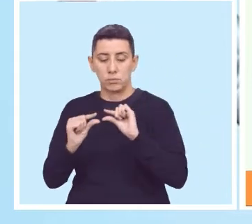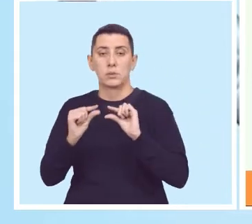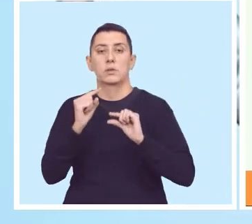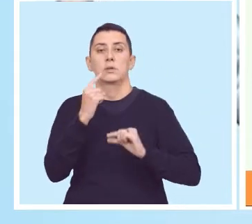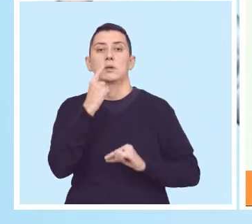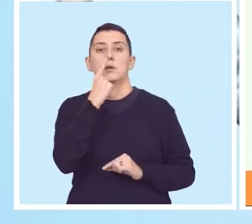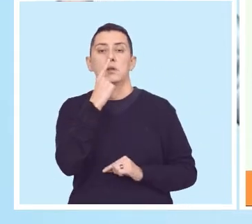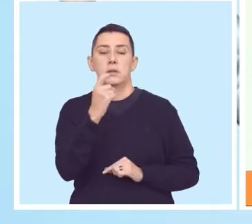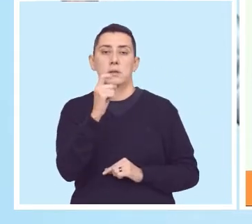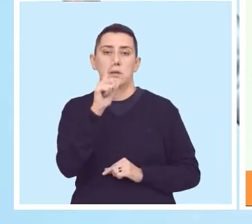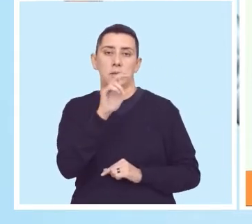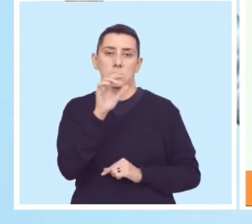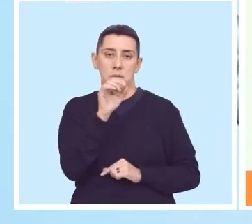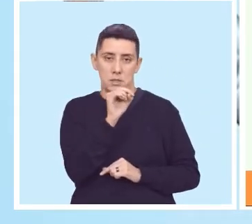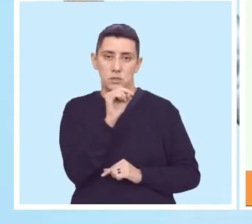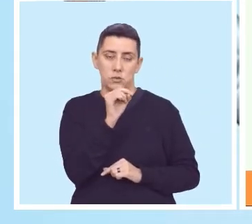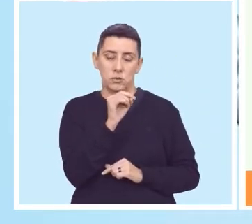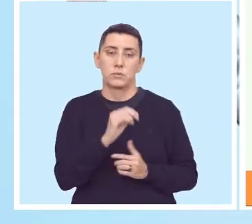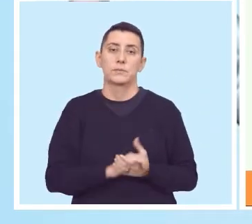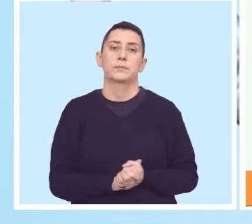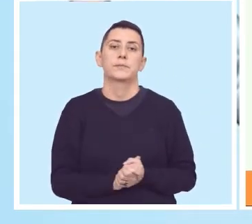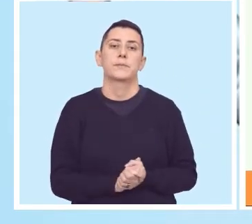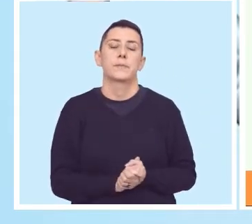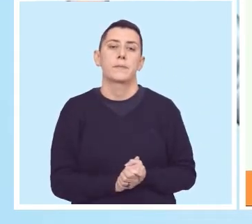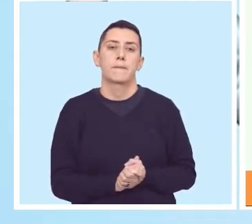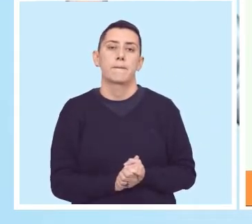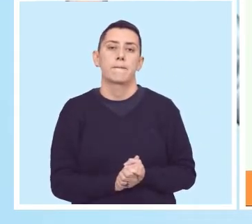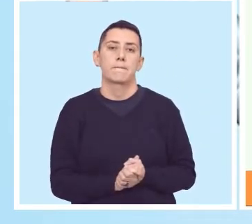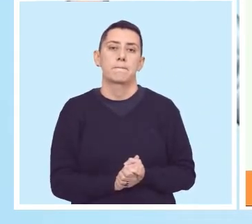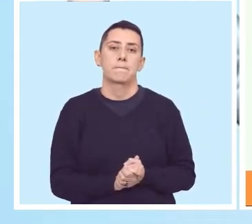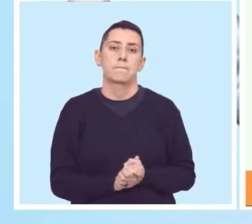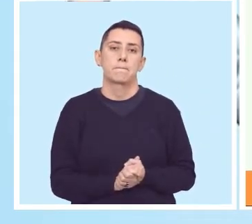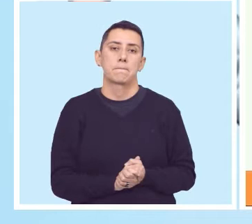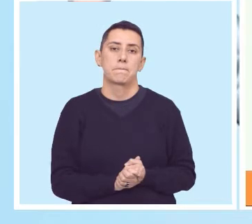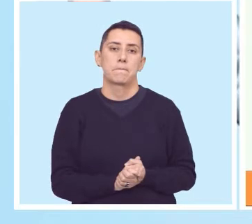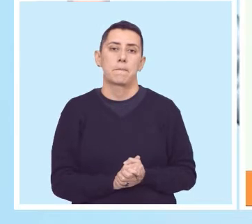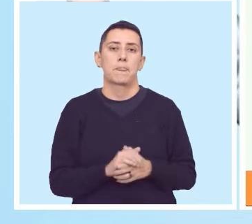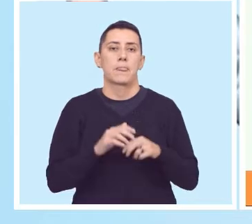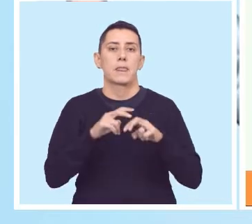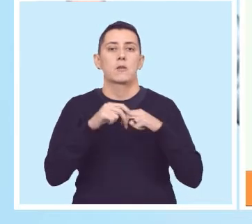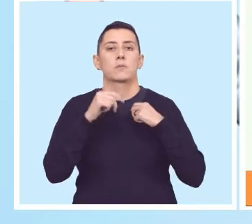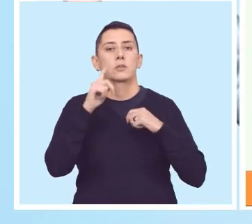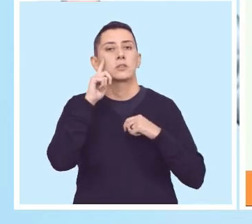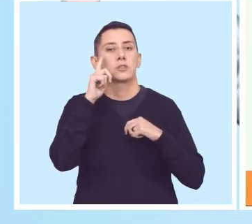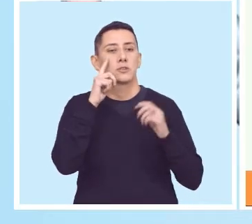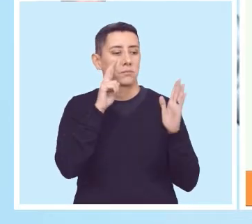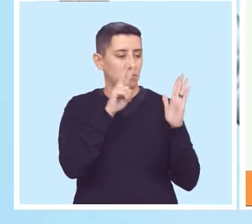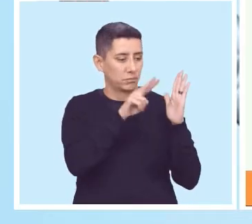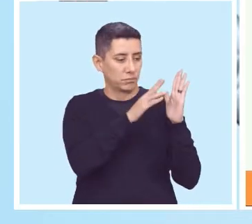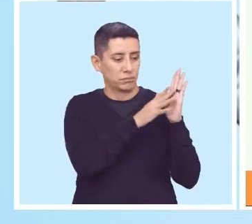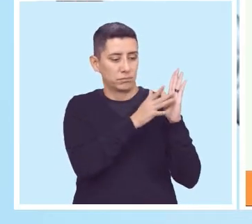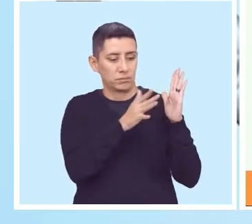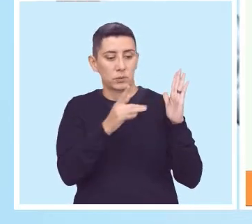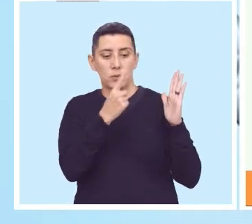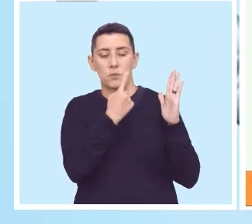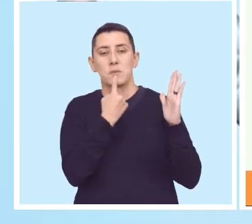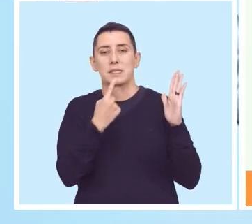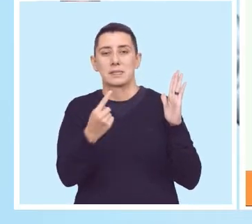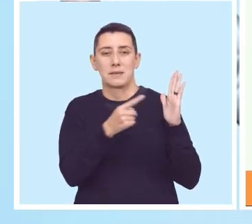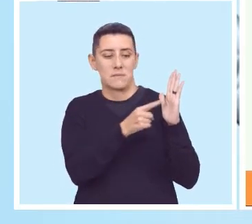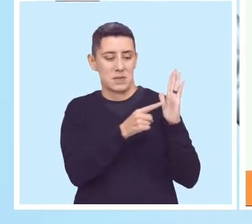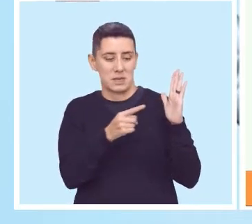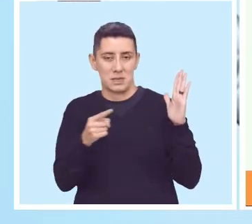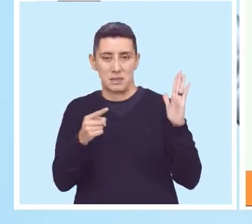uma diminuição da poluição conforme os dias foram acontecendo durante uma semana. Por